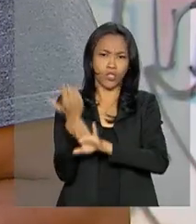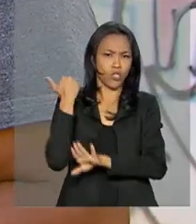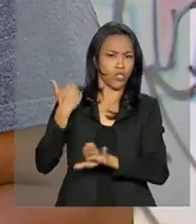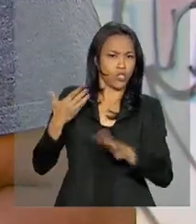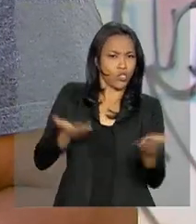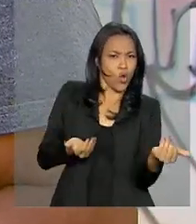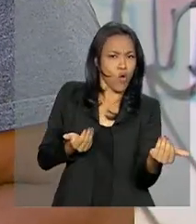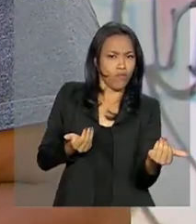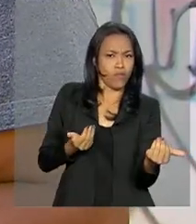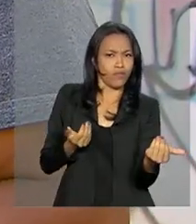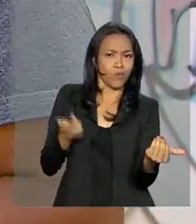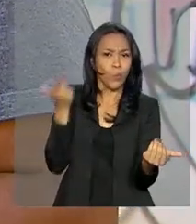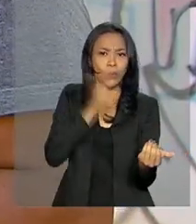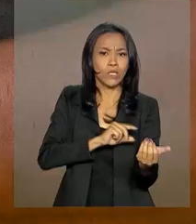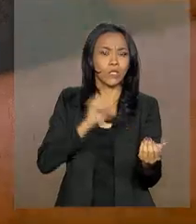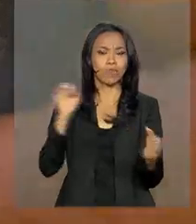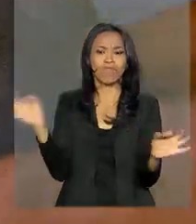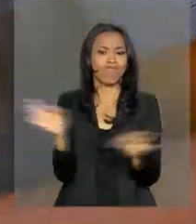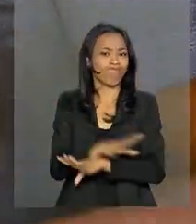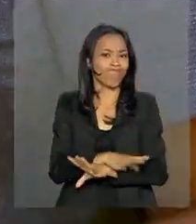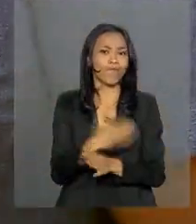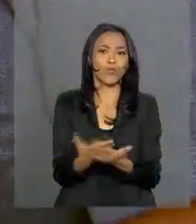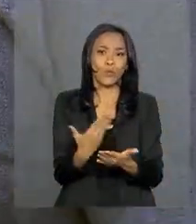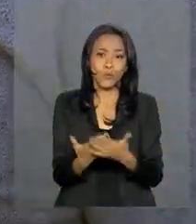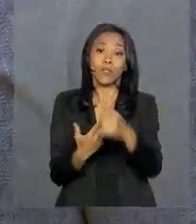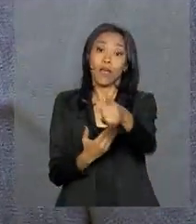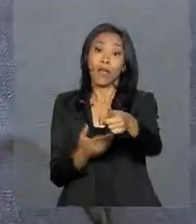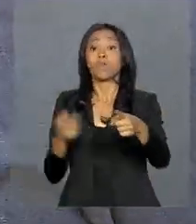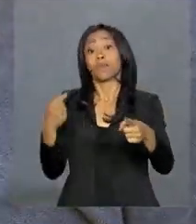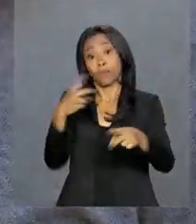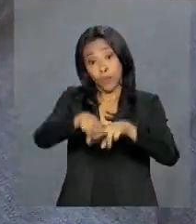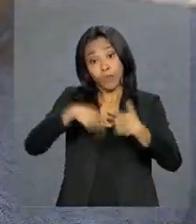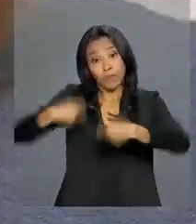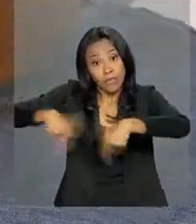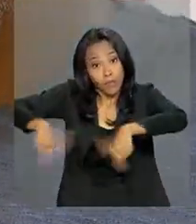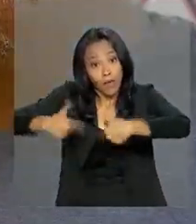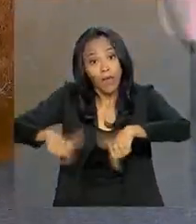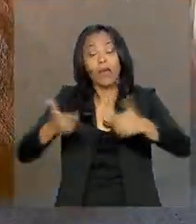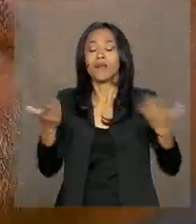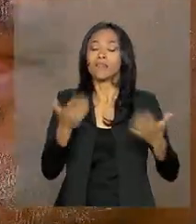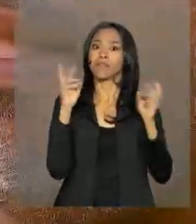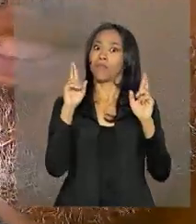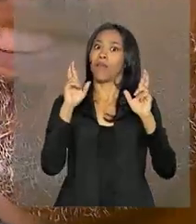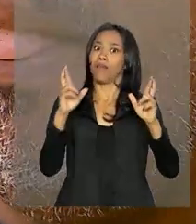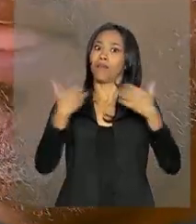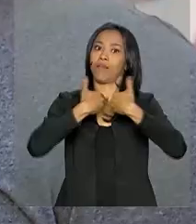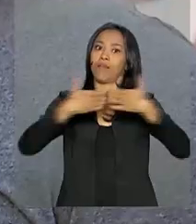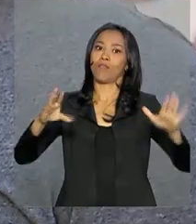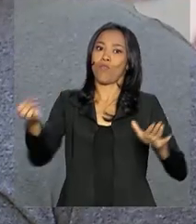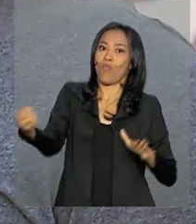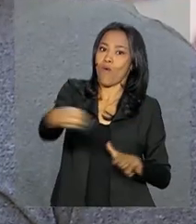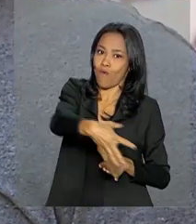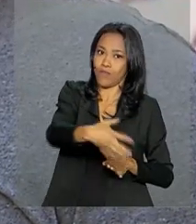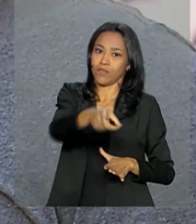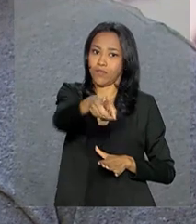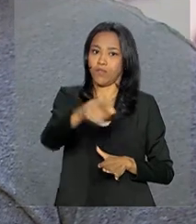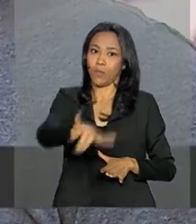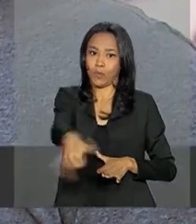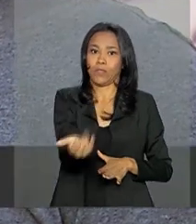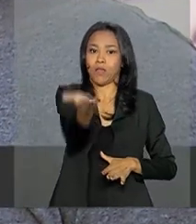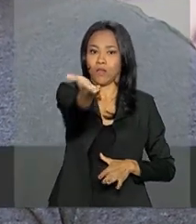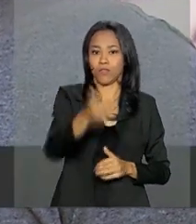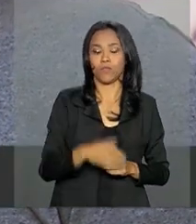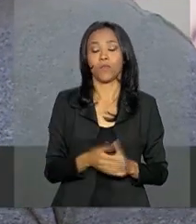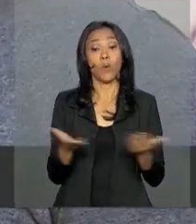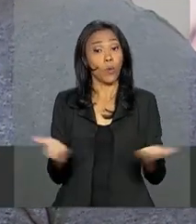porque precisou trabalhar desde cedo para ajudar a família espera que o exame abra novas portas a minha meta mesmo